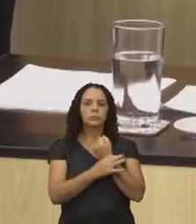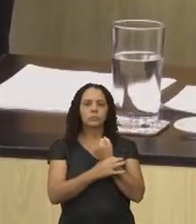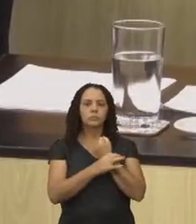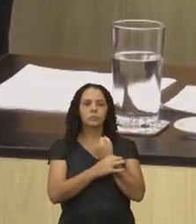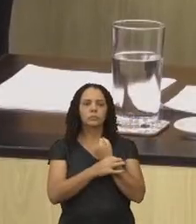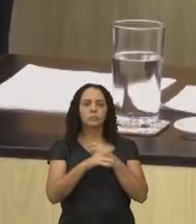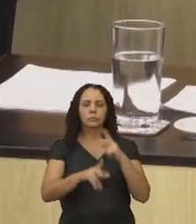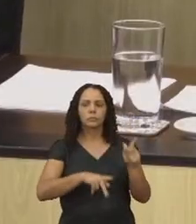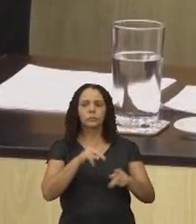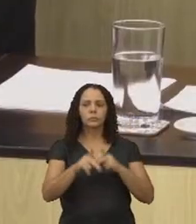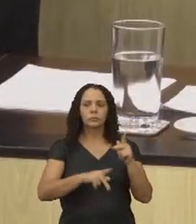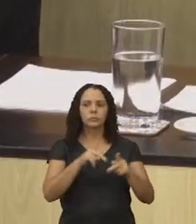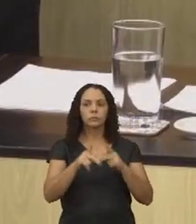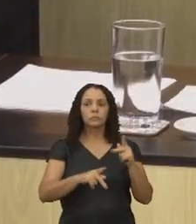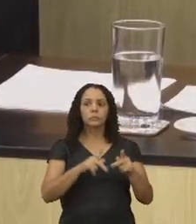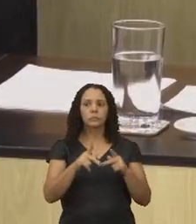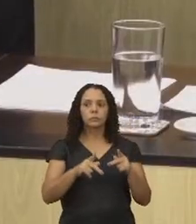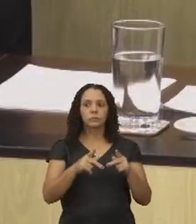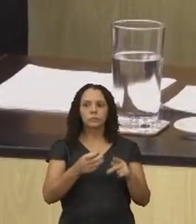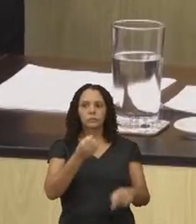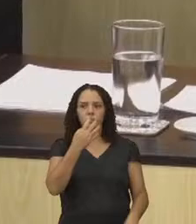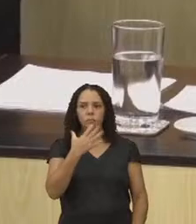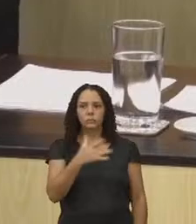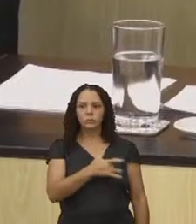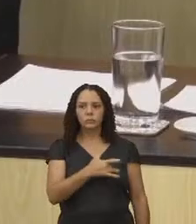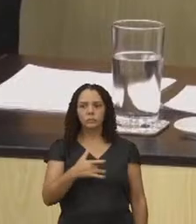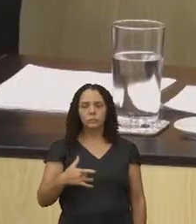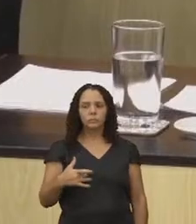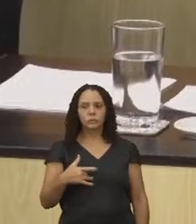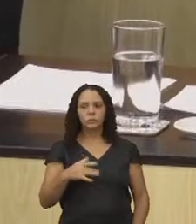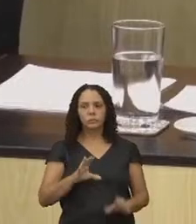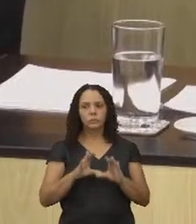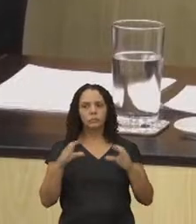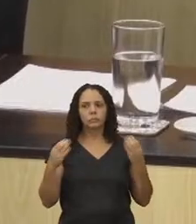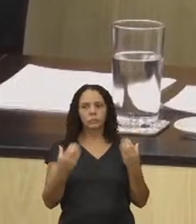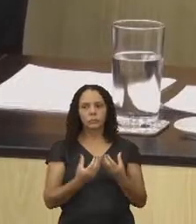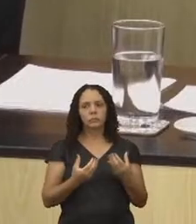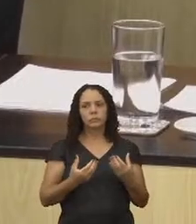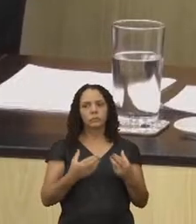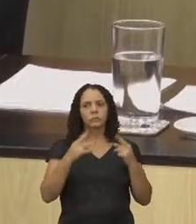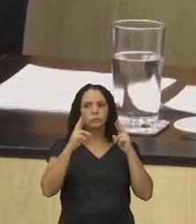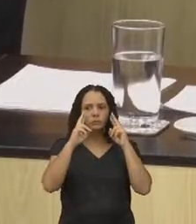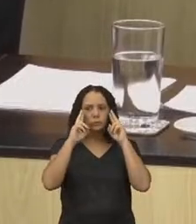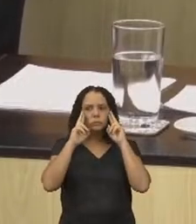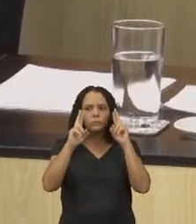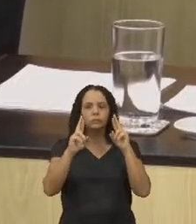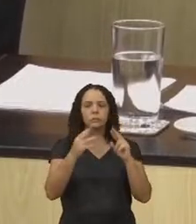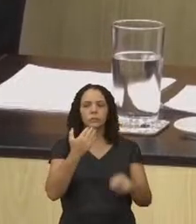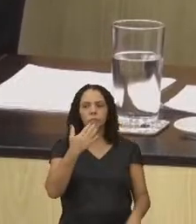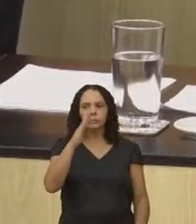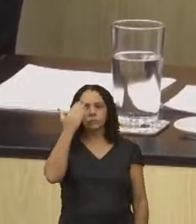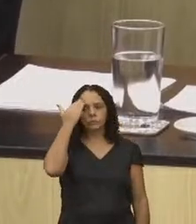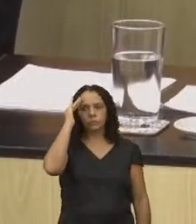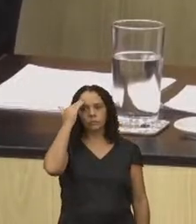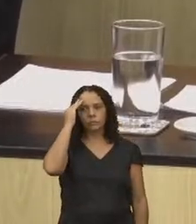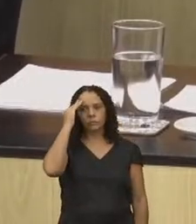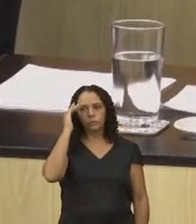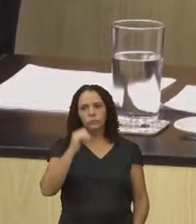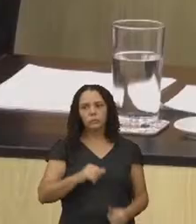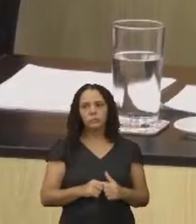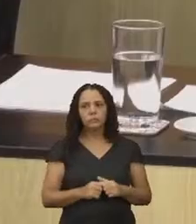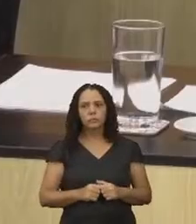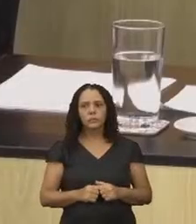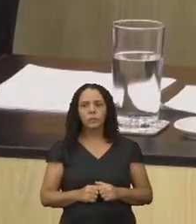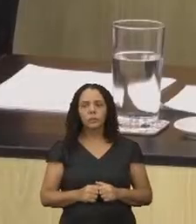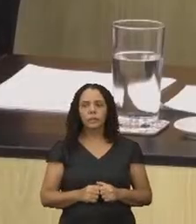segurança da população e o bem-estar da comunidade. Assim sendo, muito respeitosamente recorremos à compreensão e aos préstimos dessa